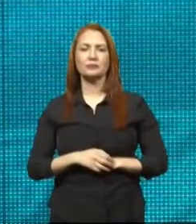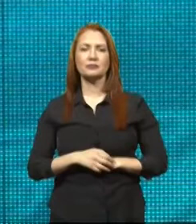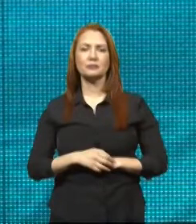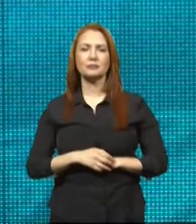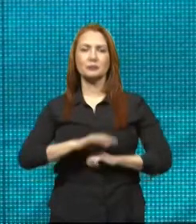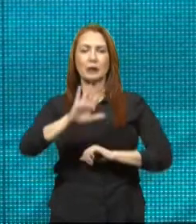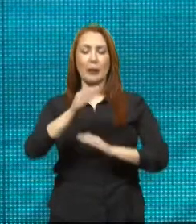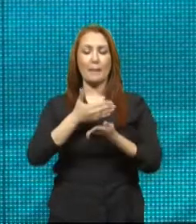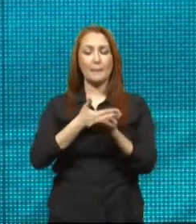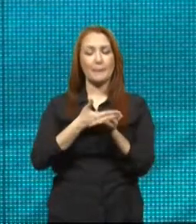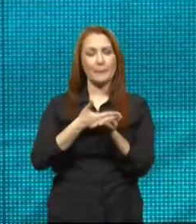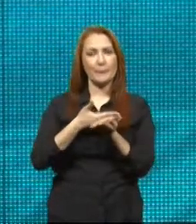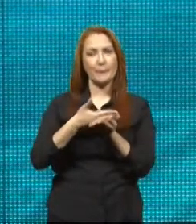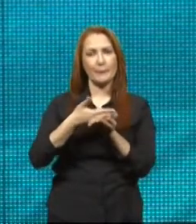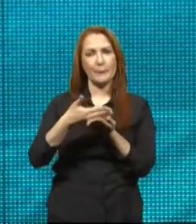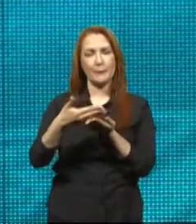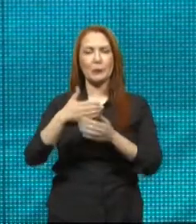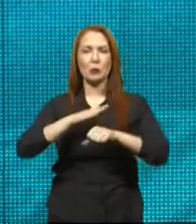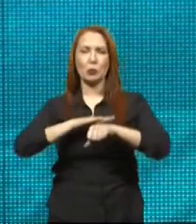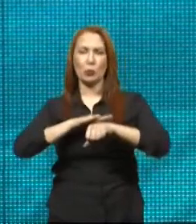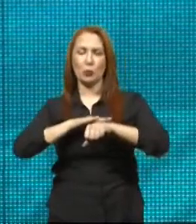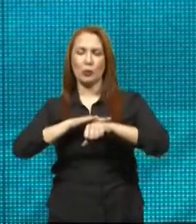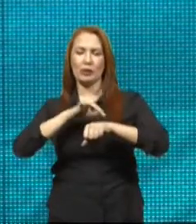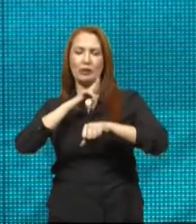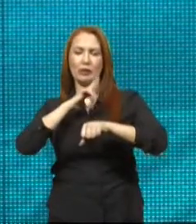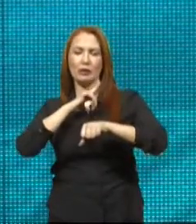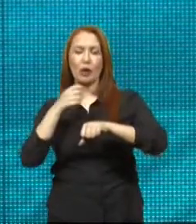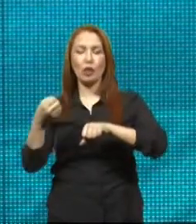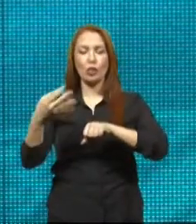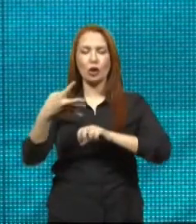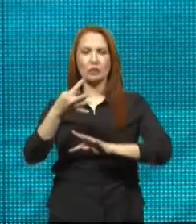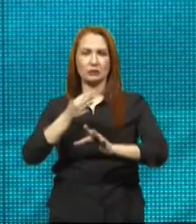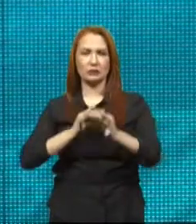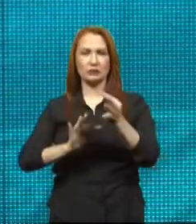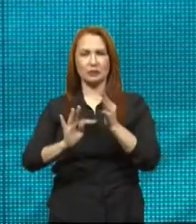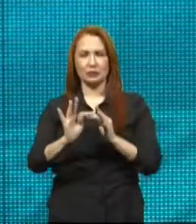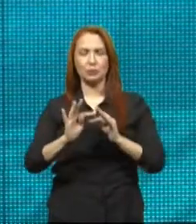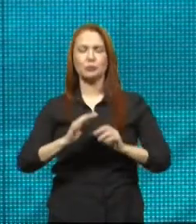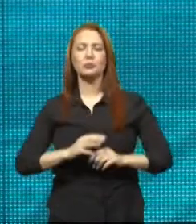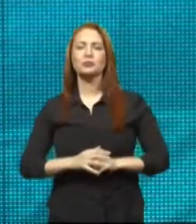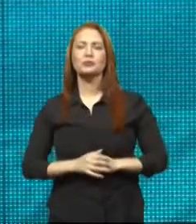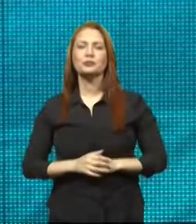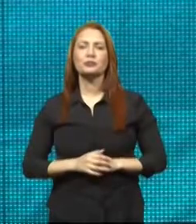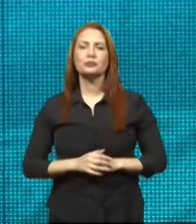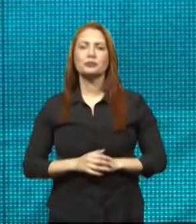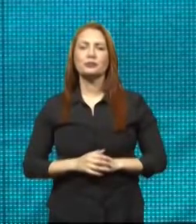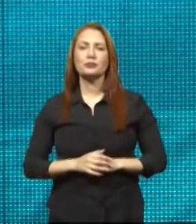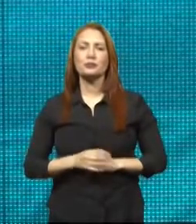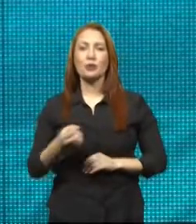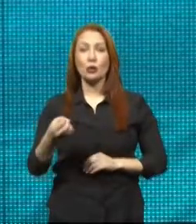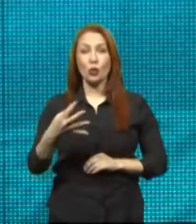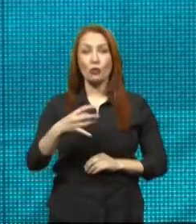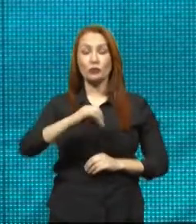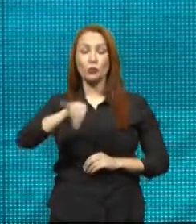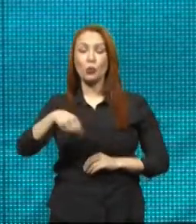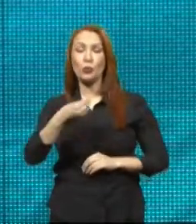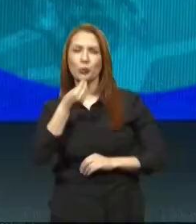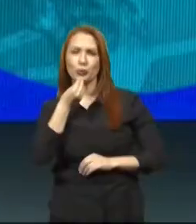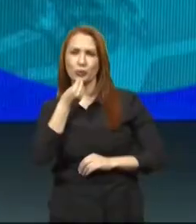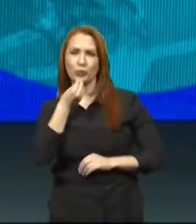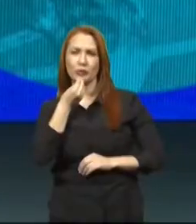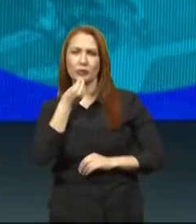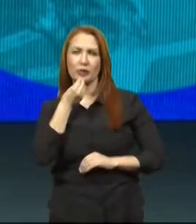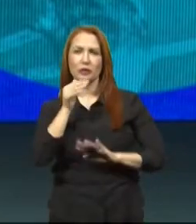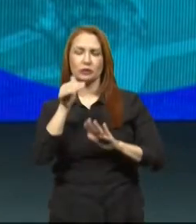do momento que teremos essa nova tecnologia, com novas oportunidades, qual é